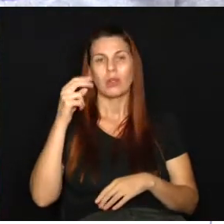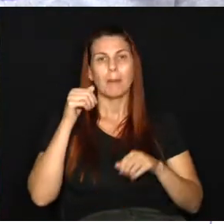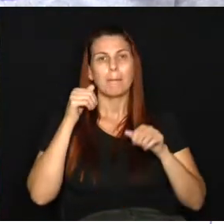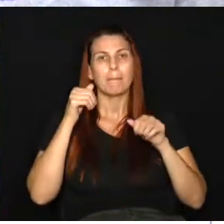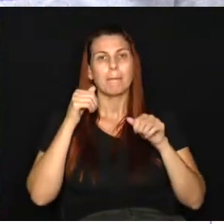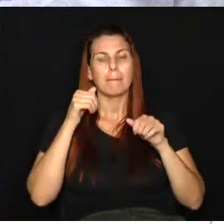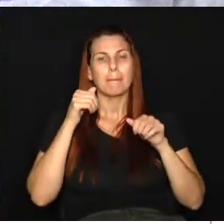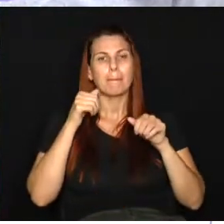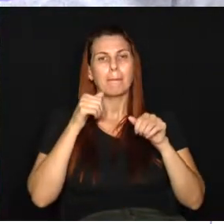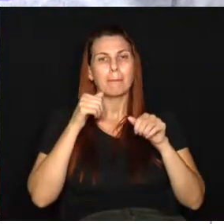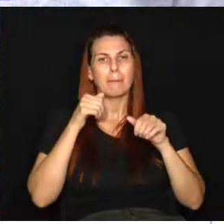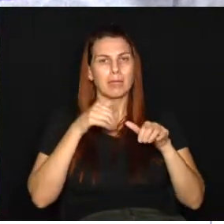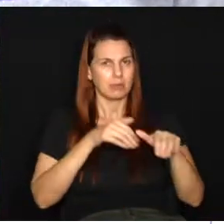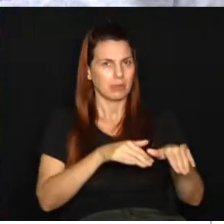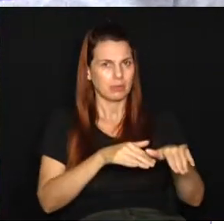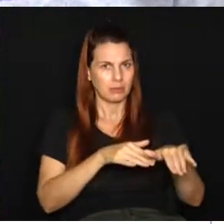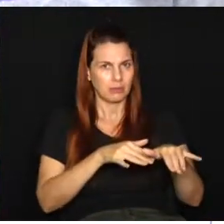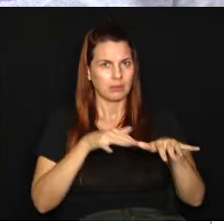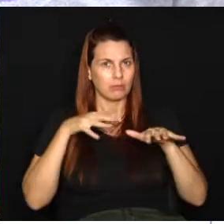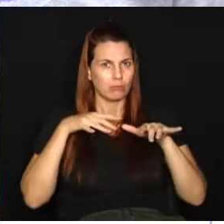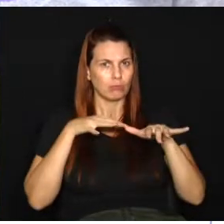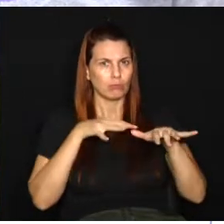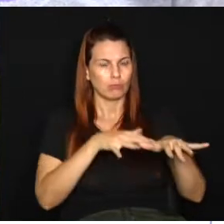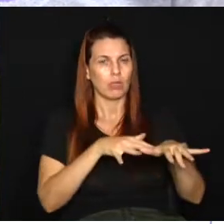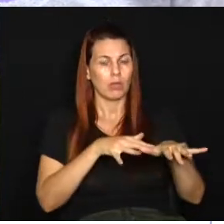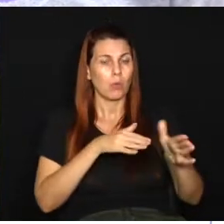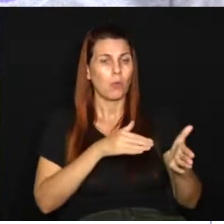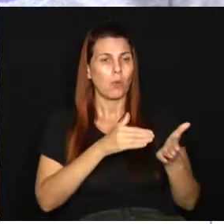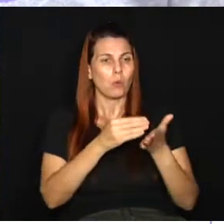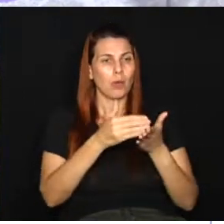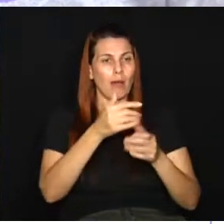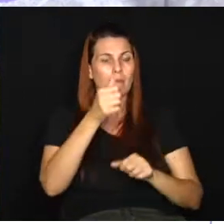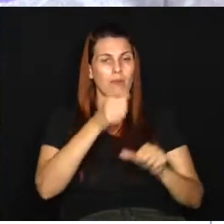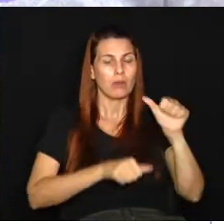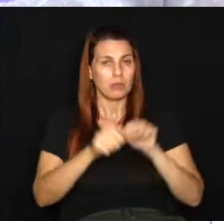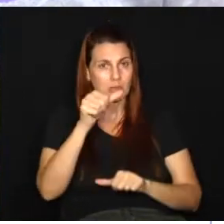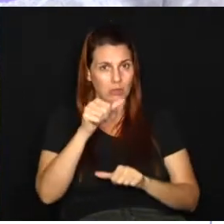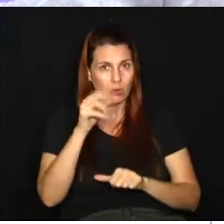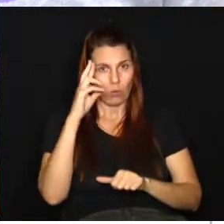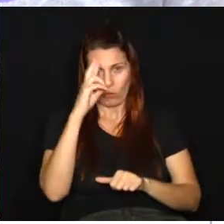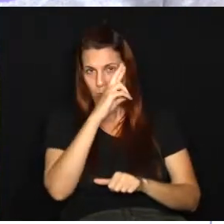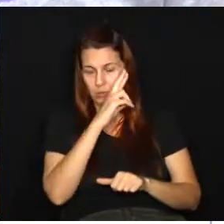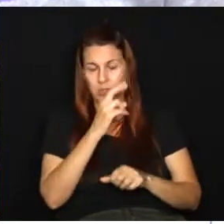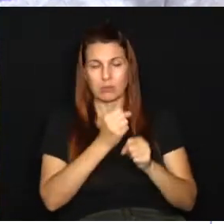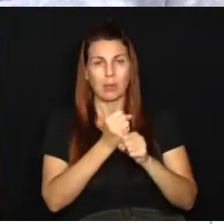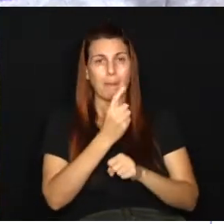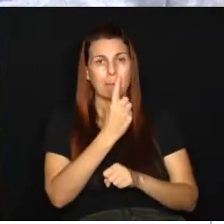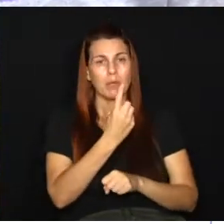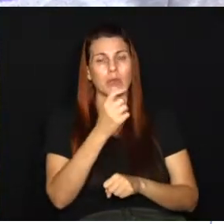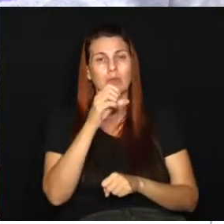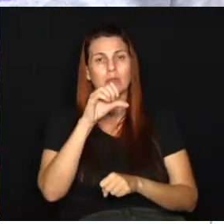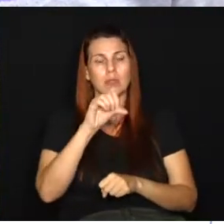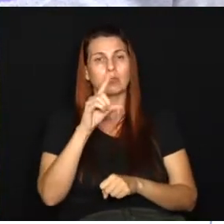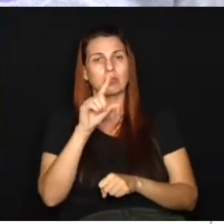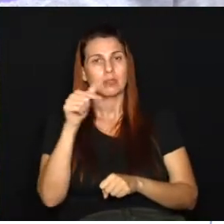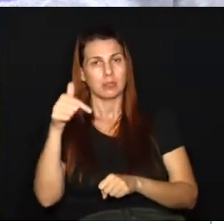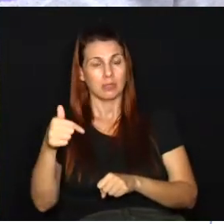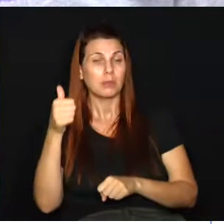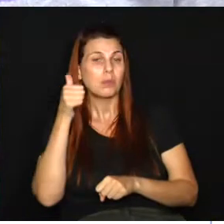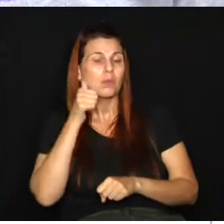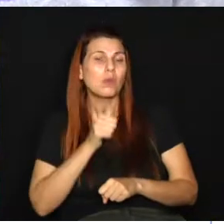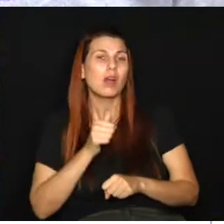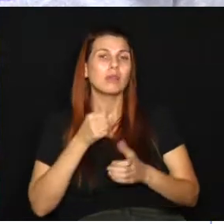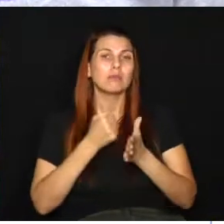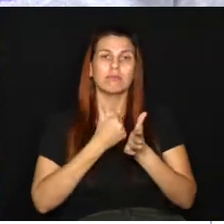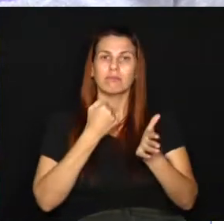manifestação que foi o pontapé inicial para a Revolução Russa de 1917, onde essas mulheres estavam lutando contra